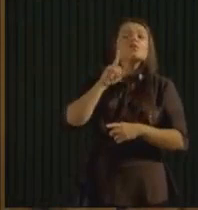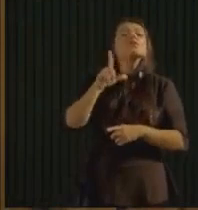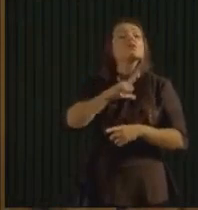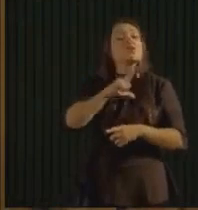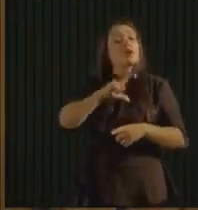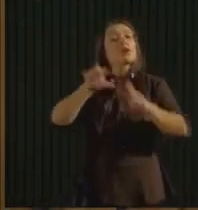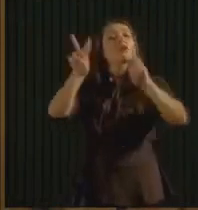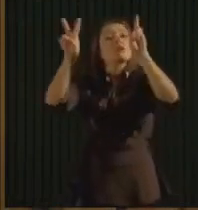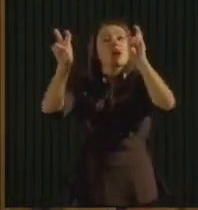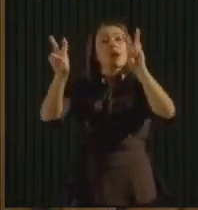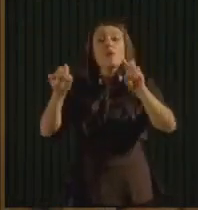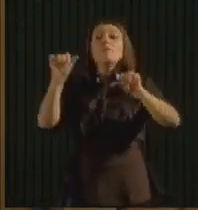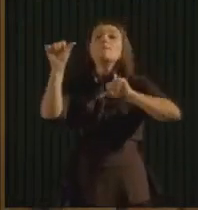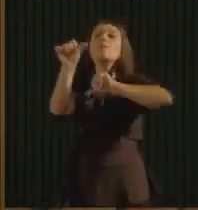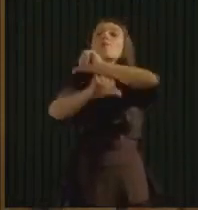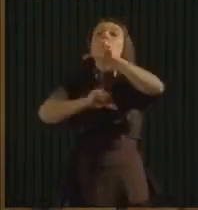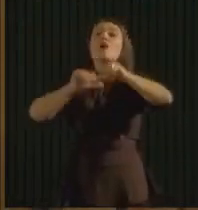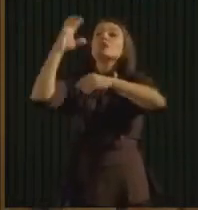climática